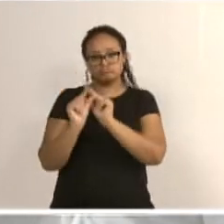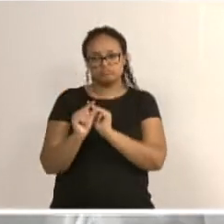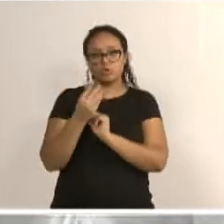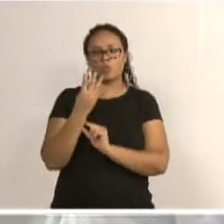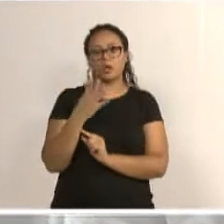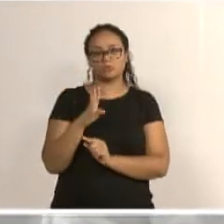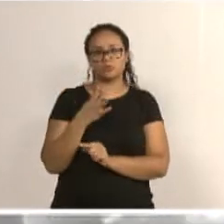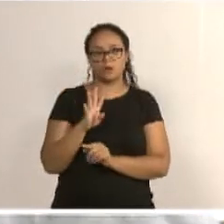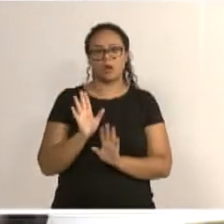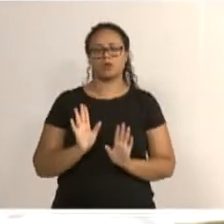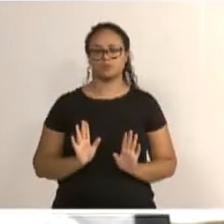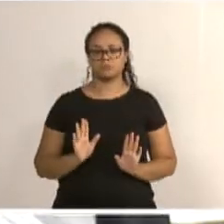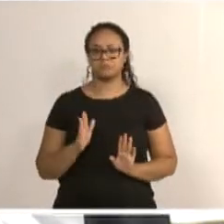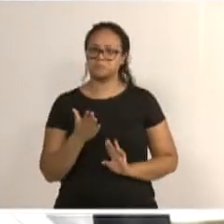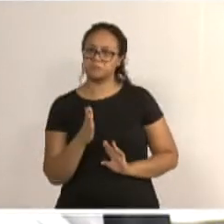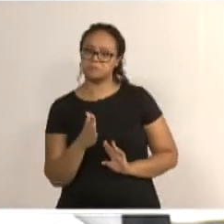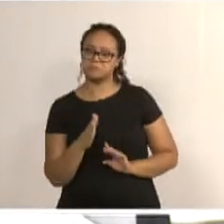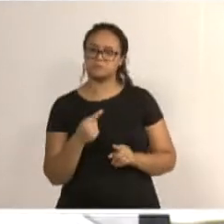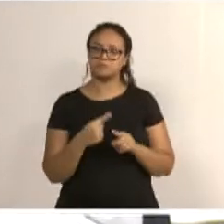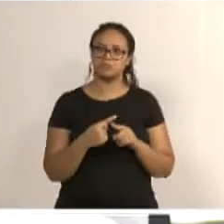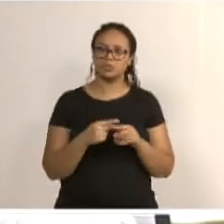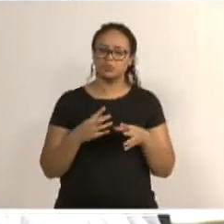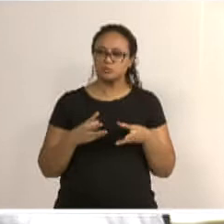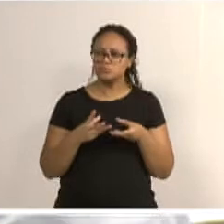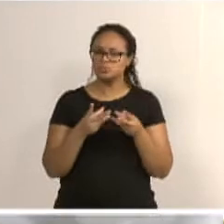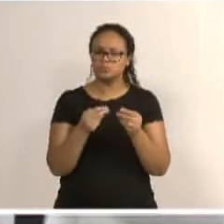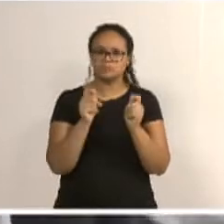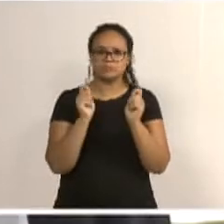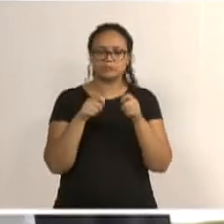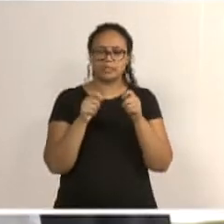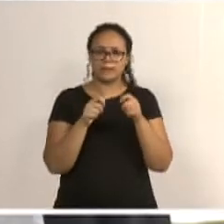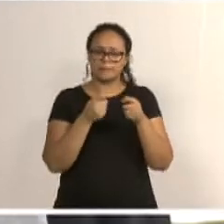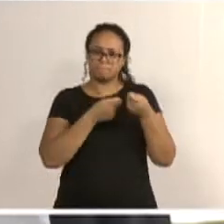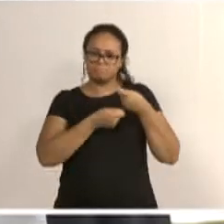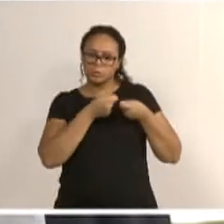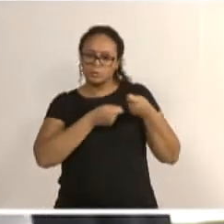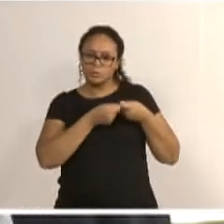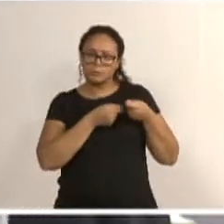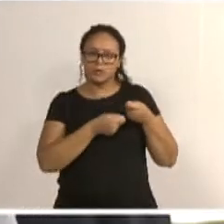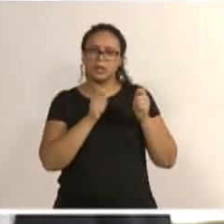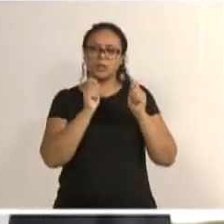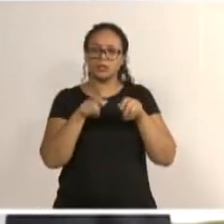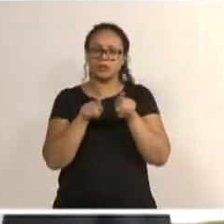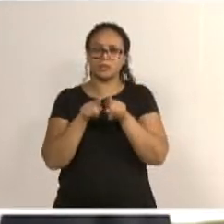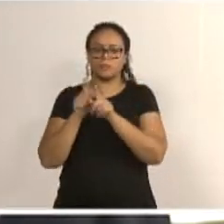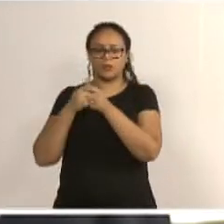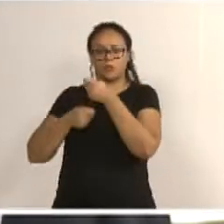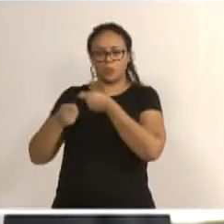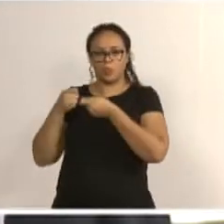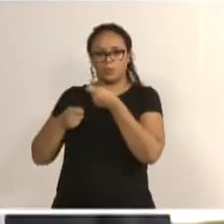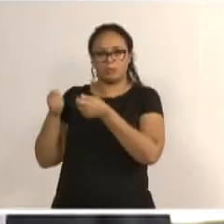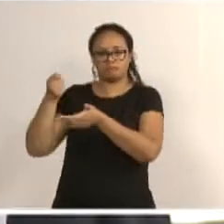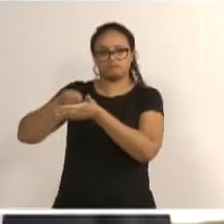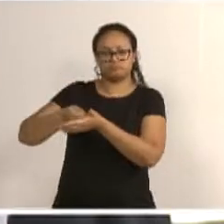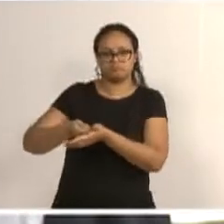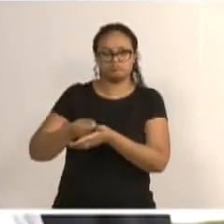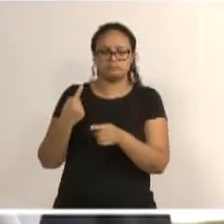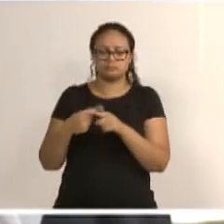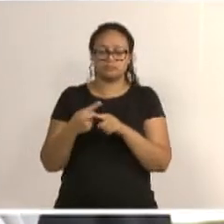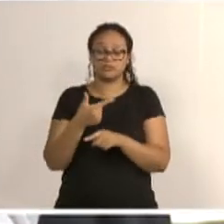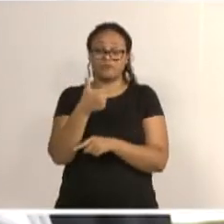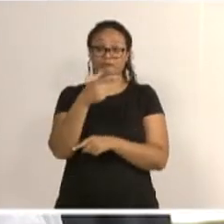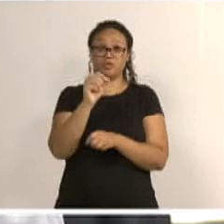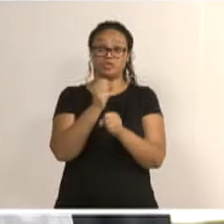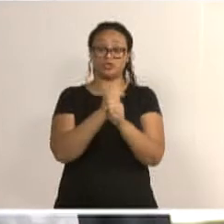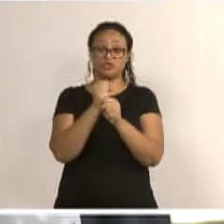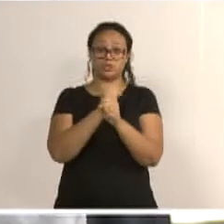cada centavo, cada custo que a gente reduz, ela acaba reduzindo todas as estruturas durante os 20 anos de contrato, e a tarifa do